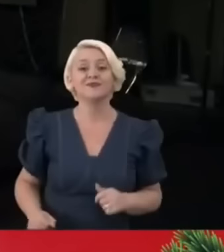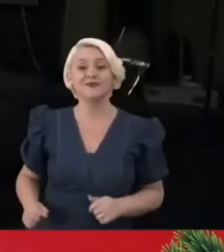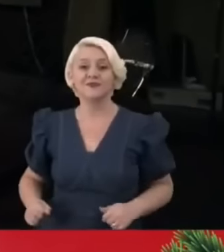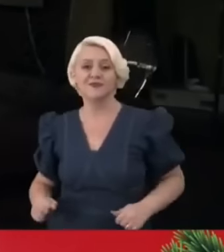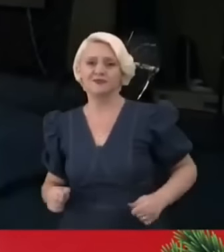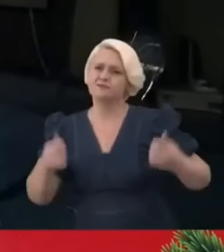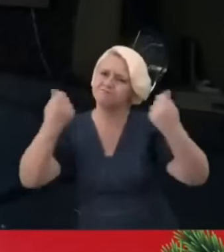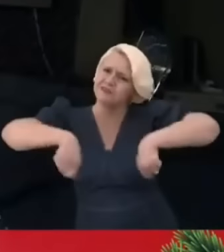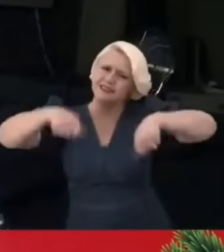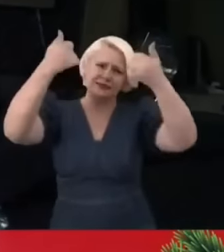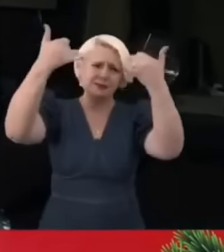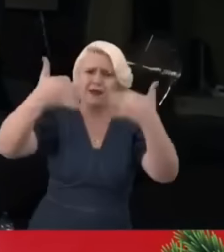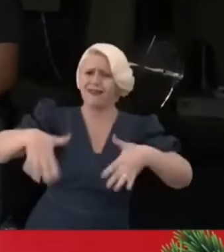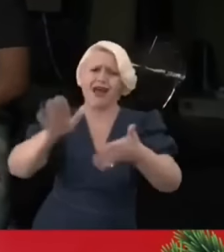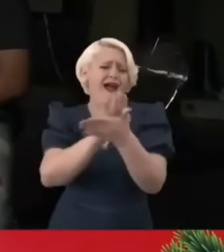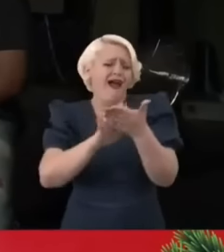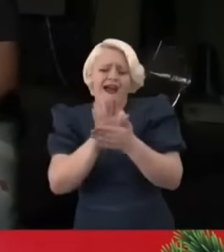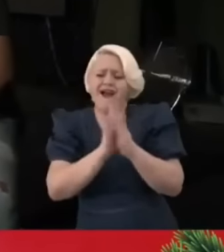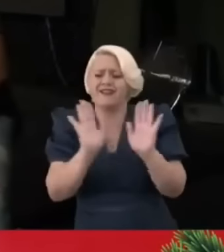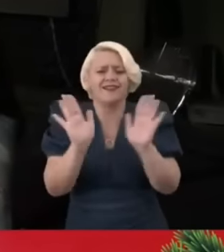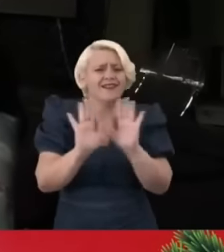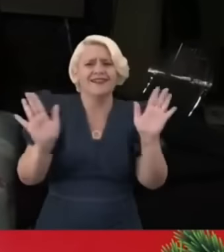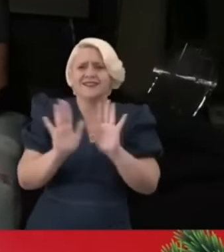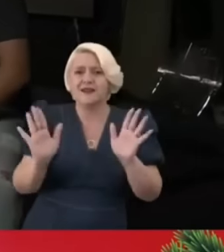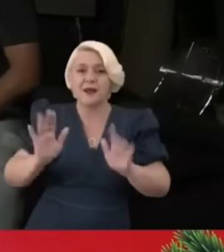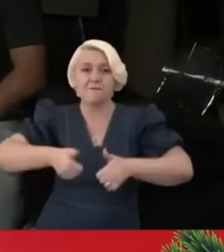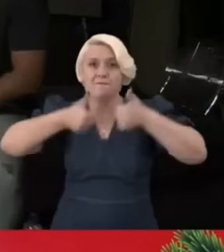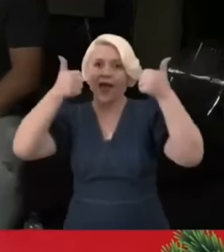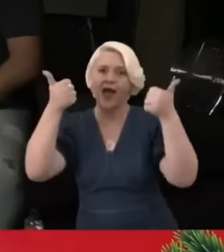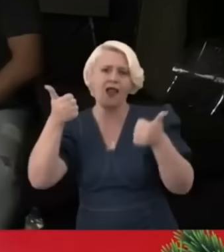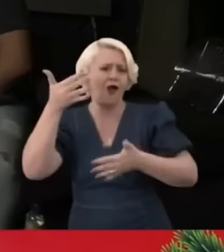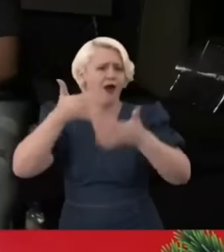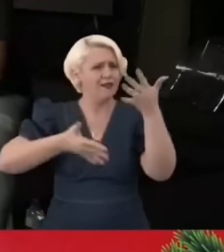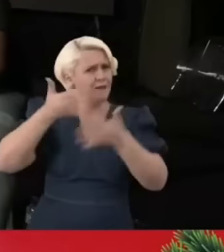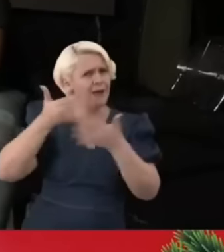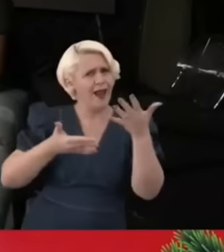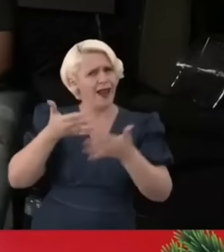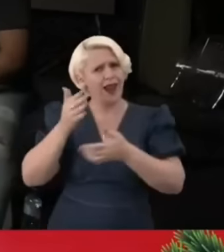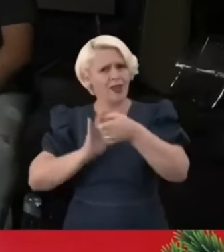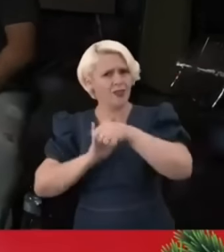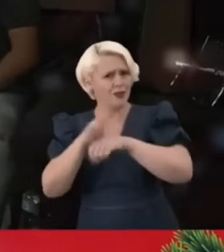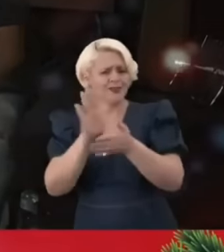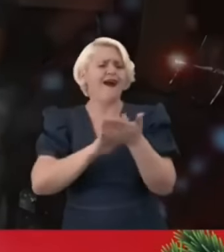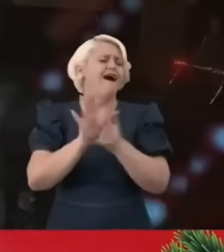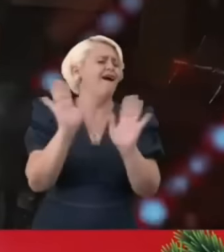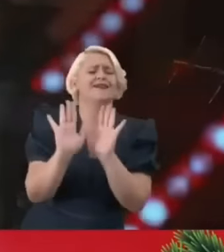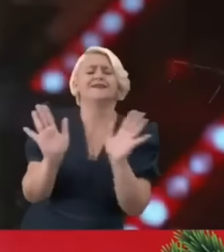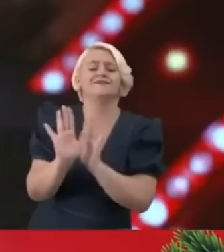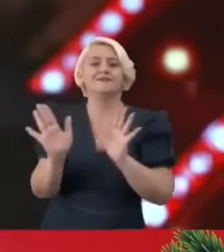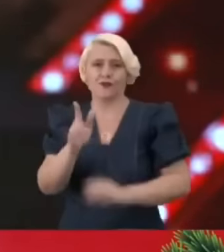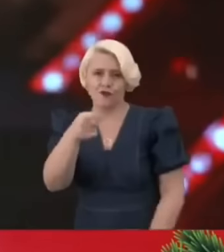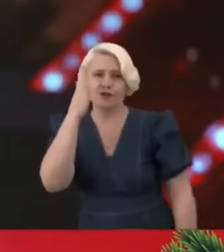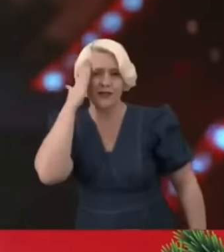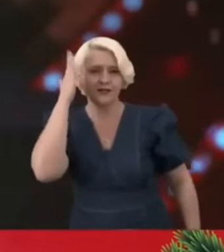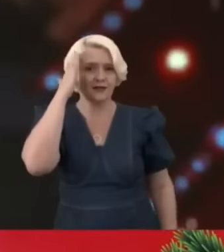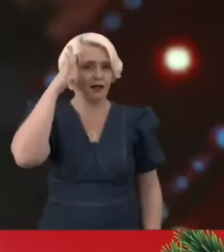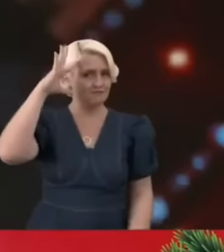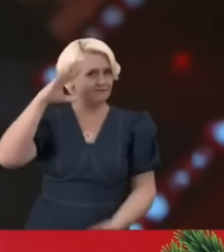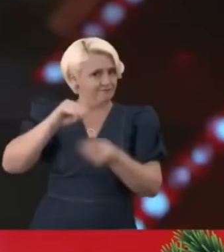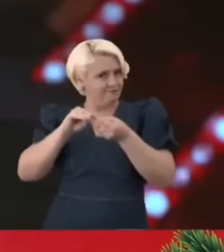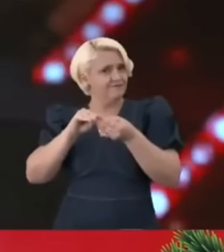Nem precisa me explicar nada. Melhor não estragar a madrugada. Você já sabe onde